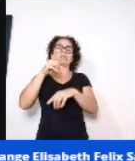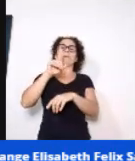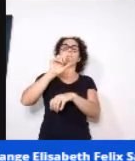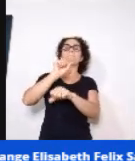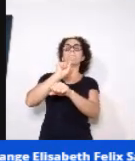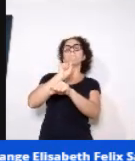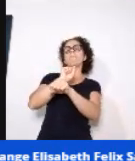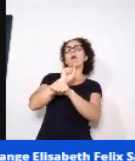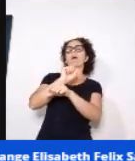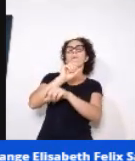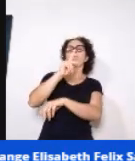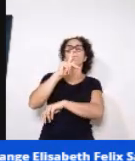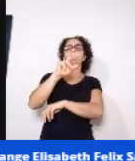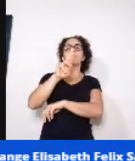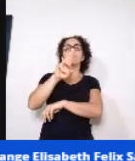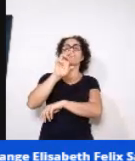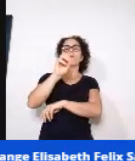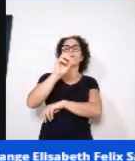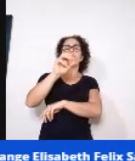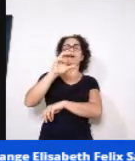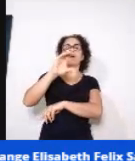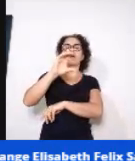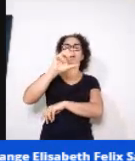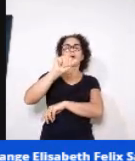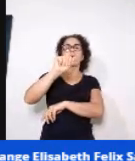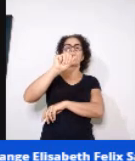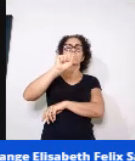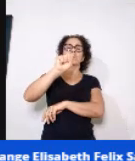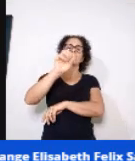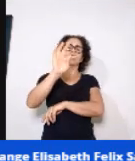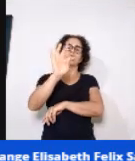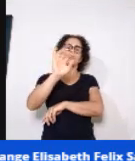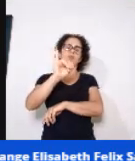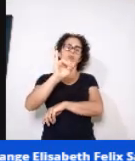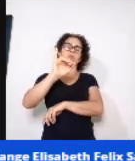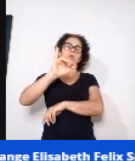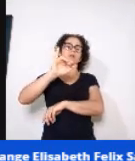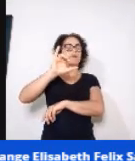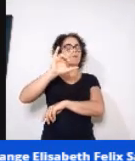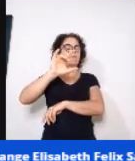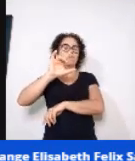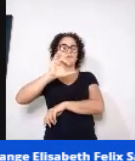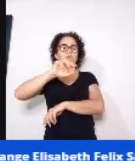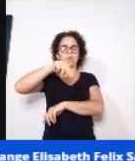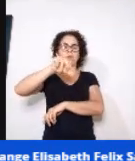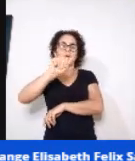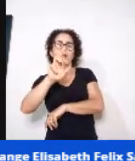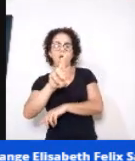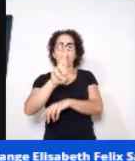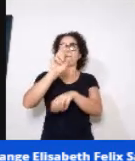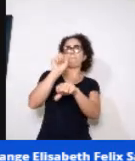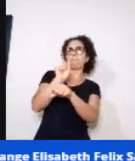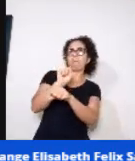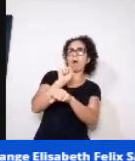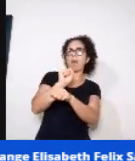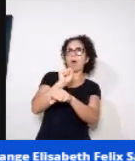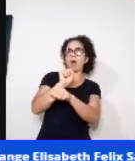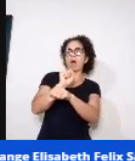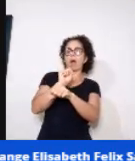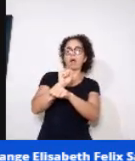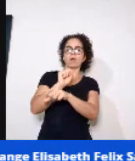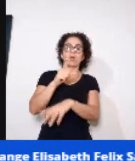aí eu vi que as demandas começam a chegar e eu não gosto de ninguém me cobrando. Rafa, você precisa entregar tal relatório. Eu